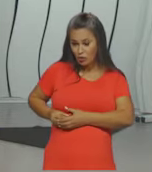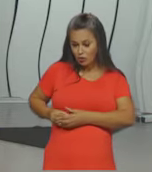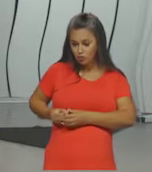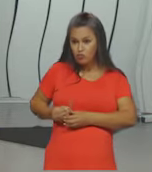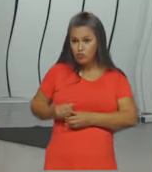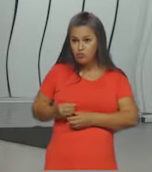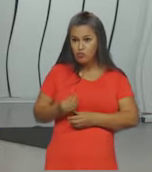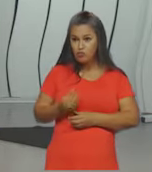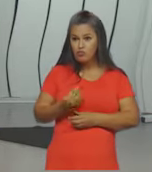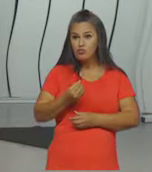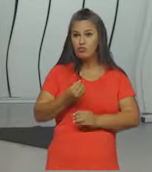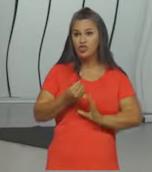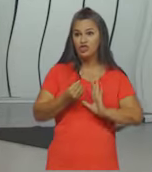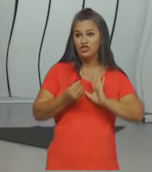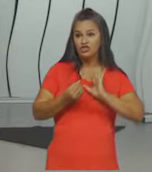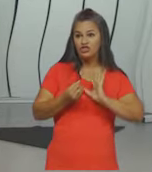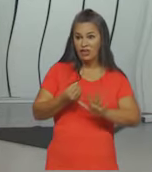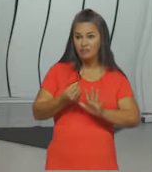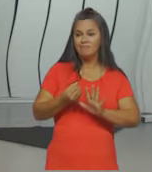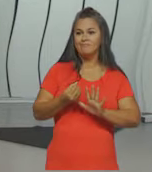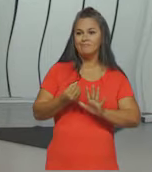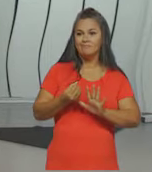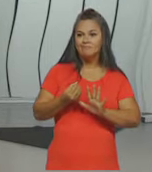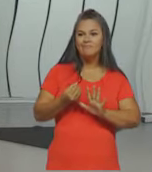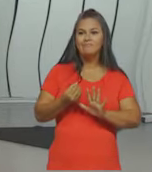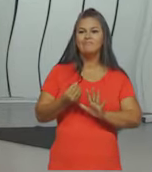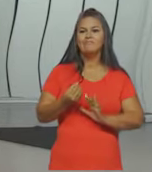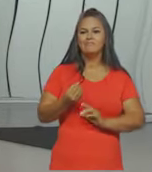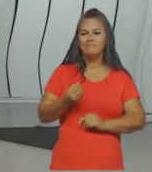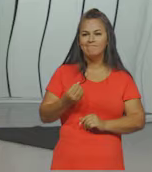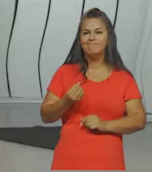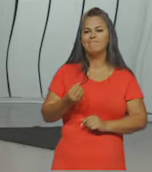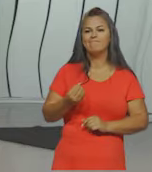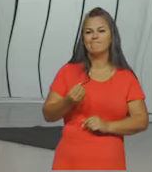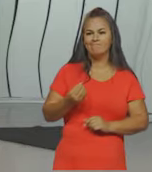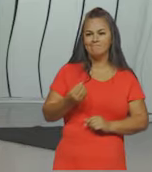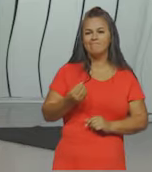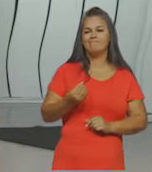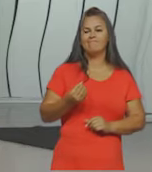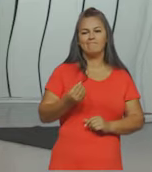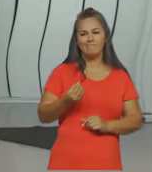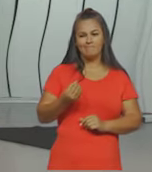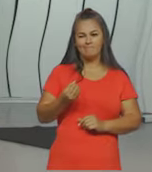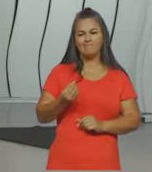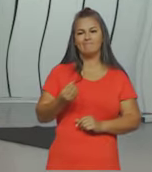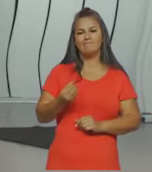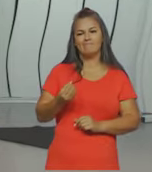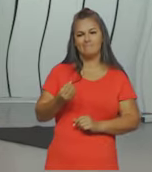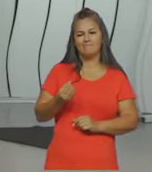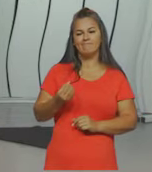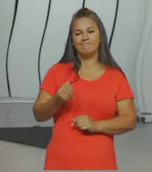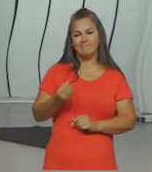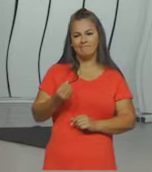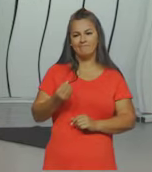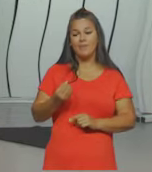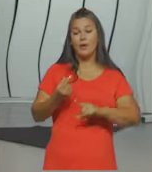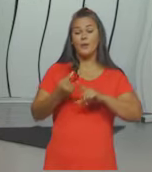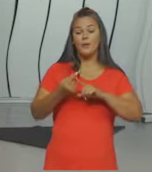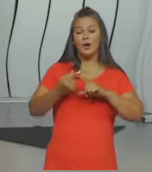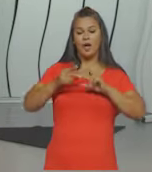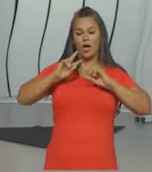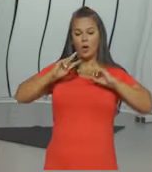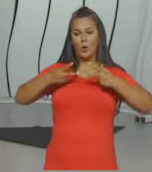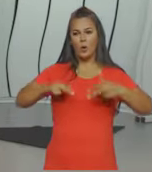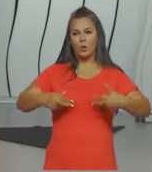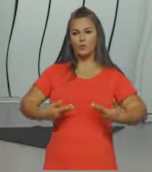já está maduro. Tá vendo? Então, isso acontece quando o nível de hormônio está